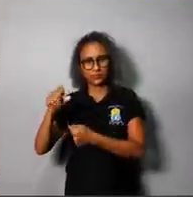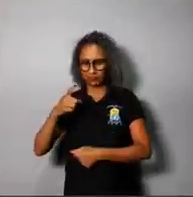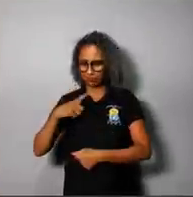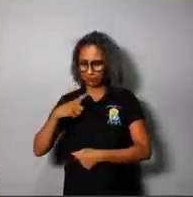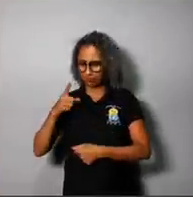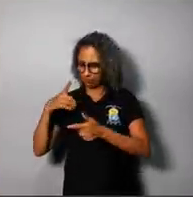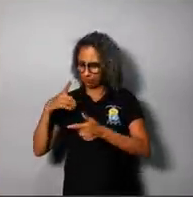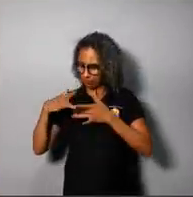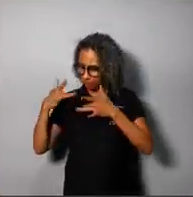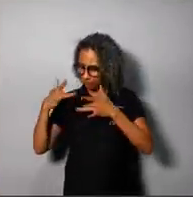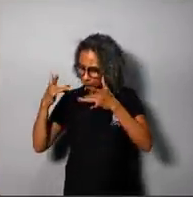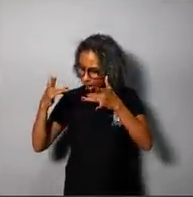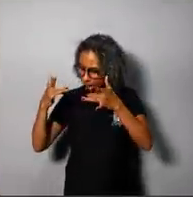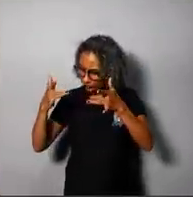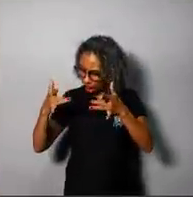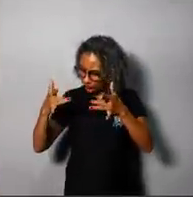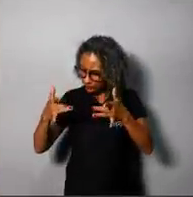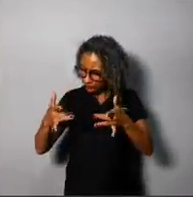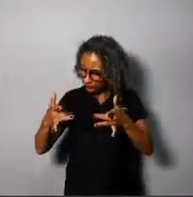piedade,